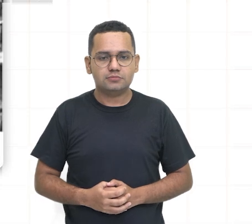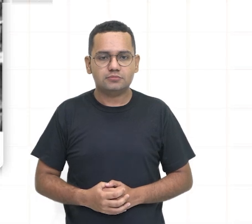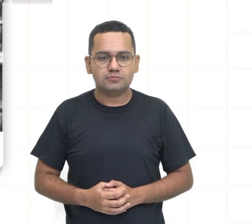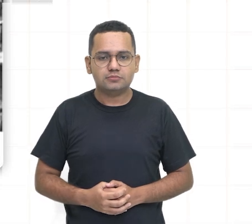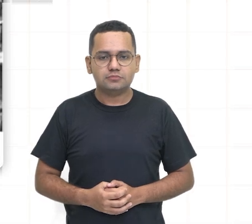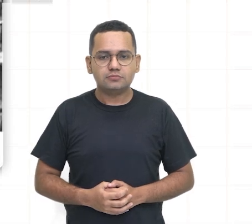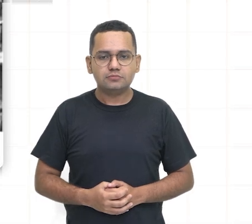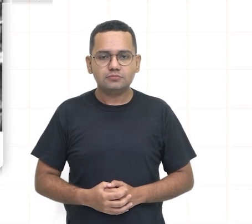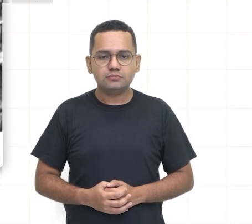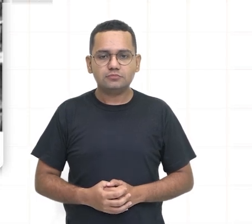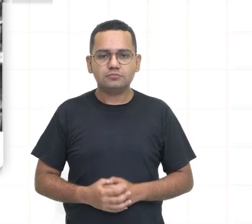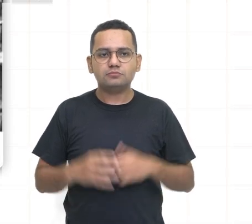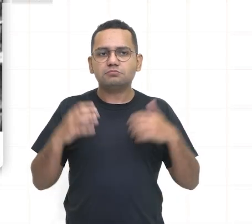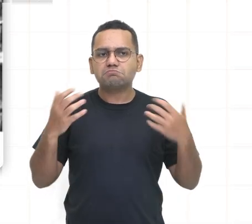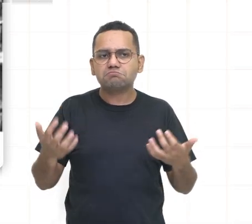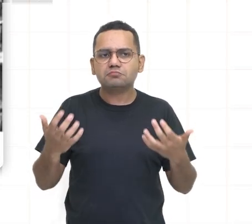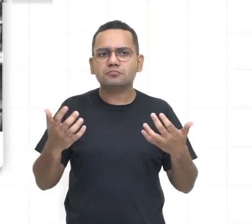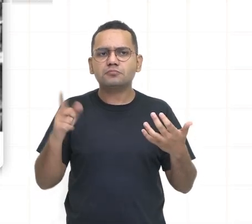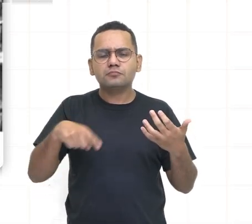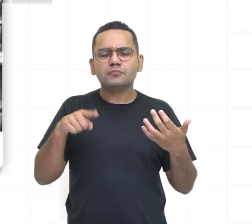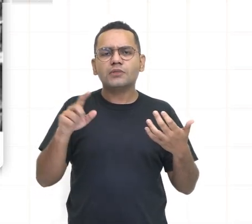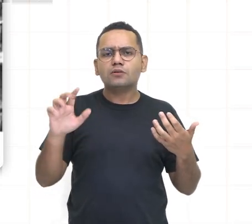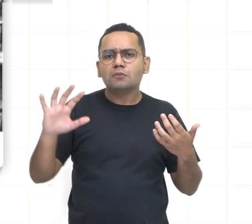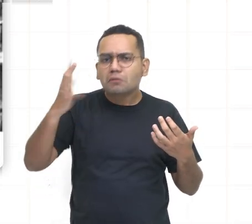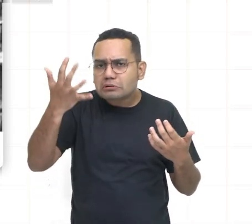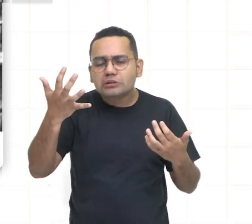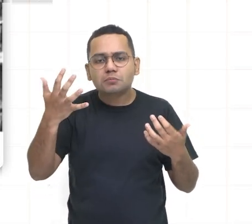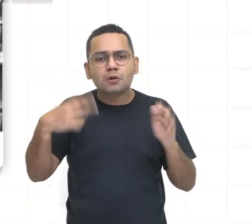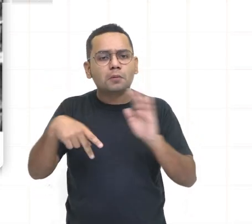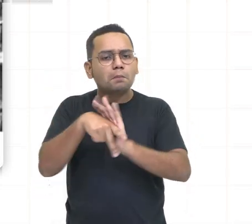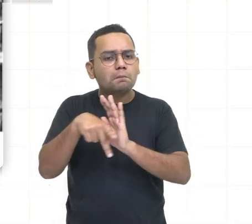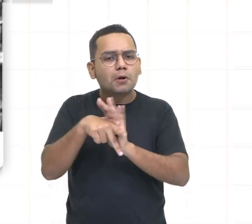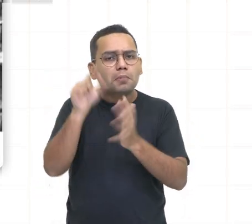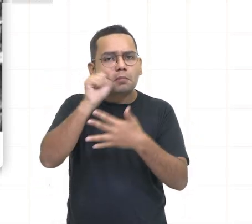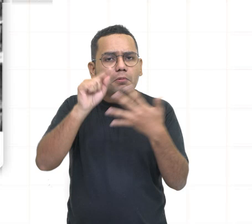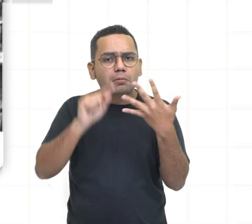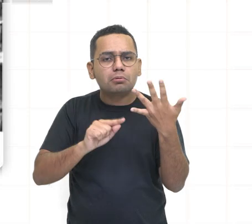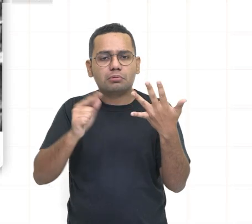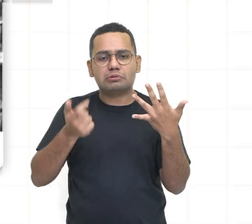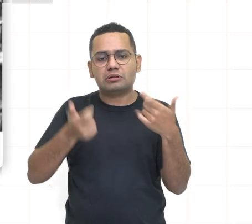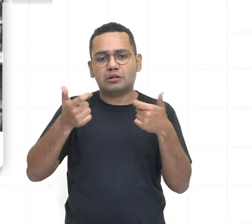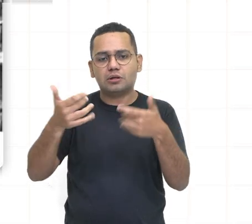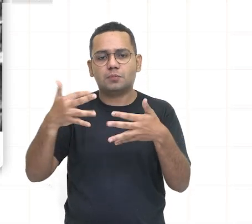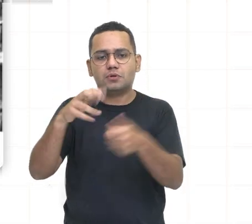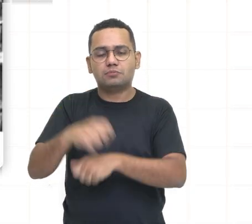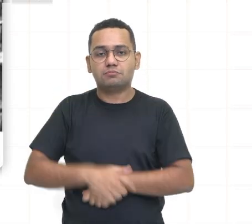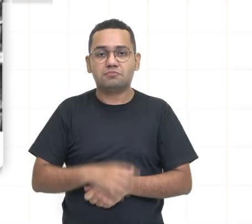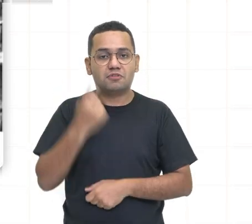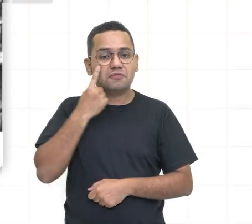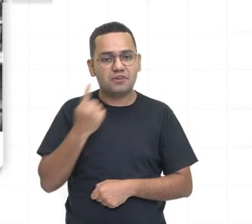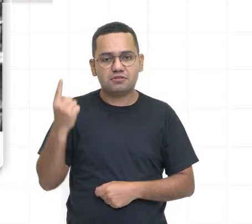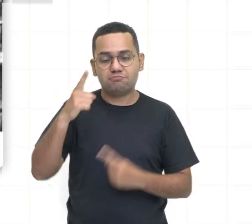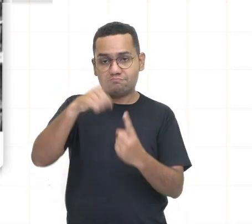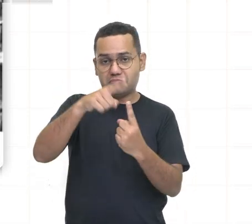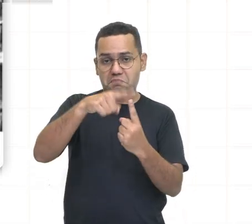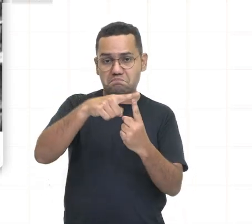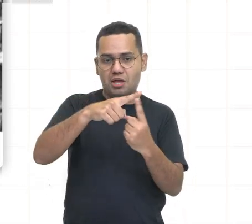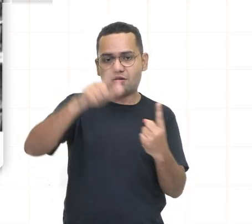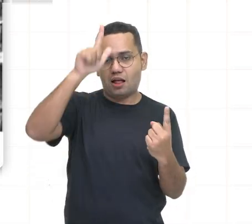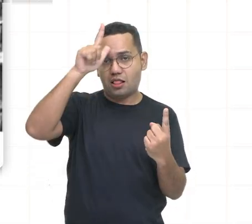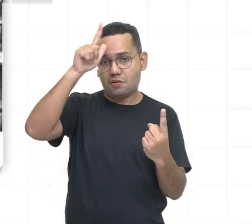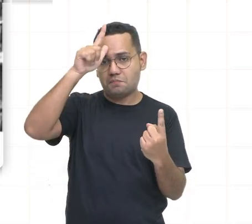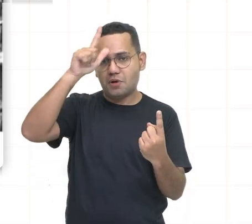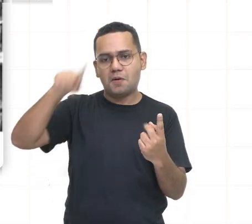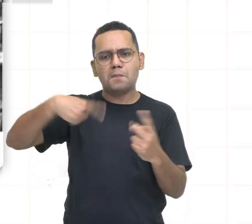Motivos da Segunda Guerra Mundial. Primeiro que eu vou passar para vocês é justamente o totalitarismo alemão e